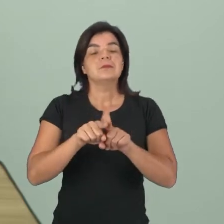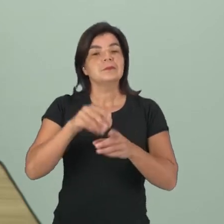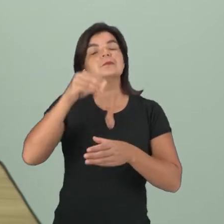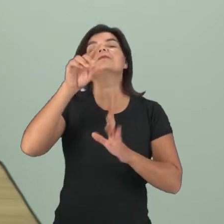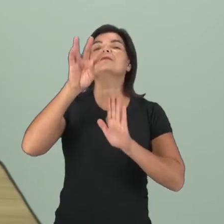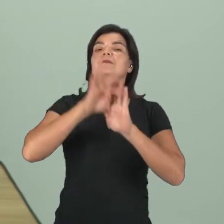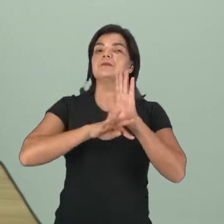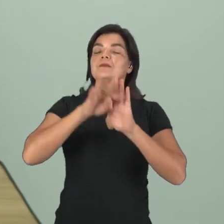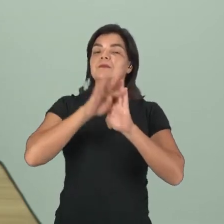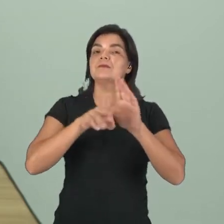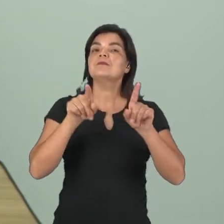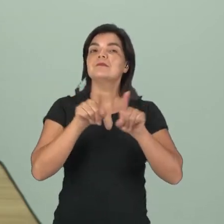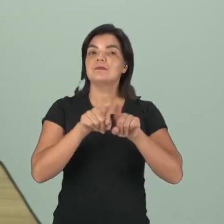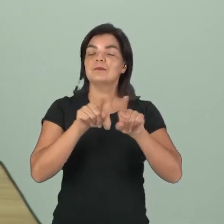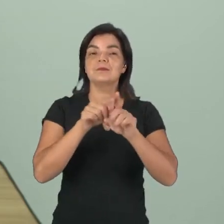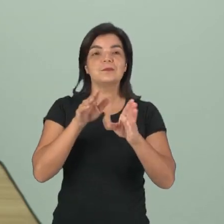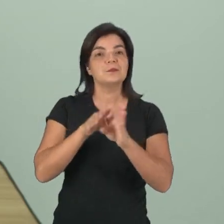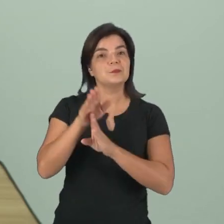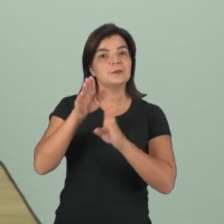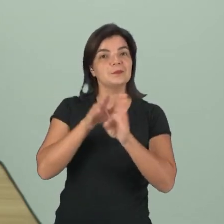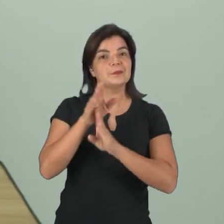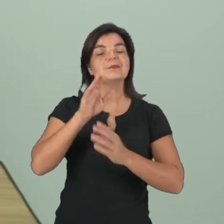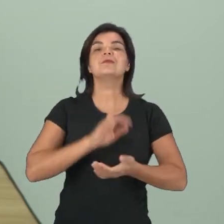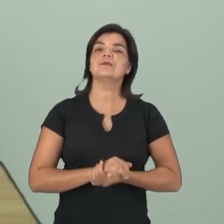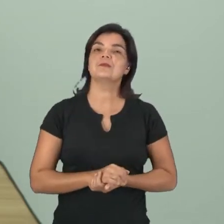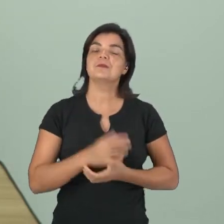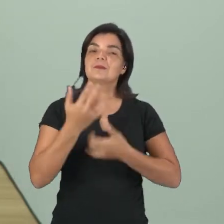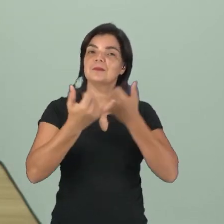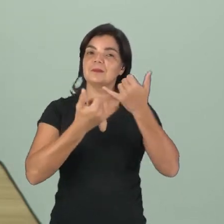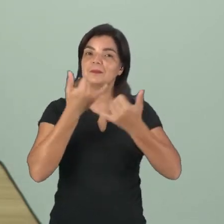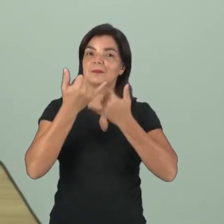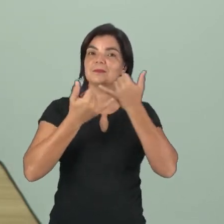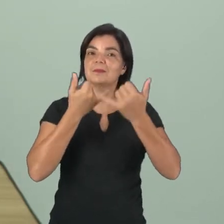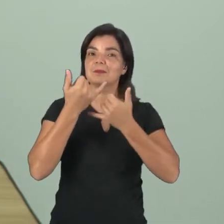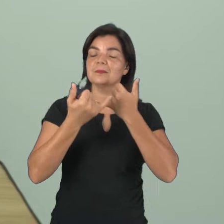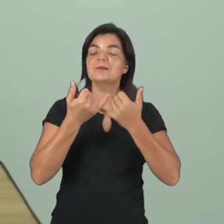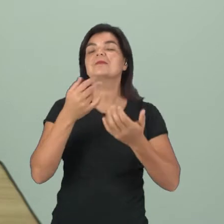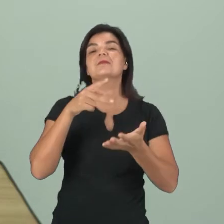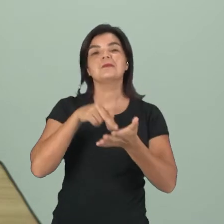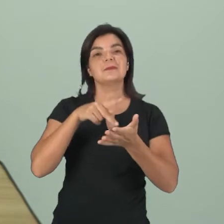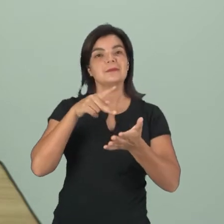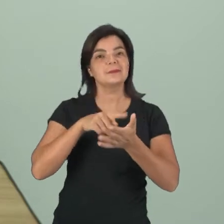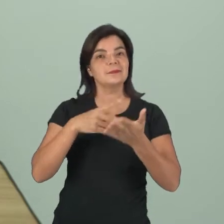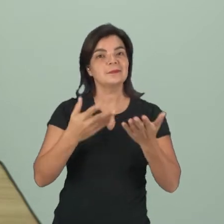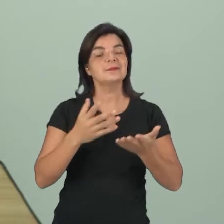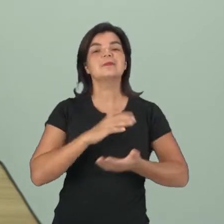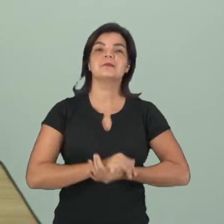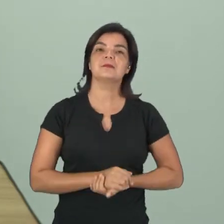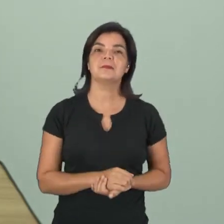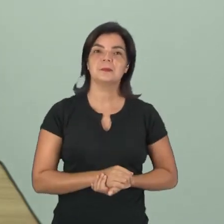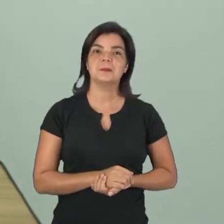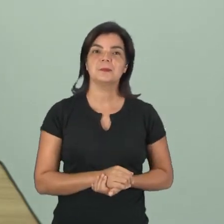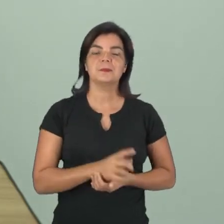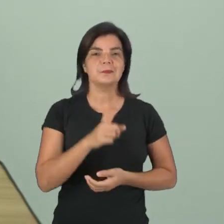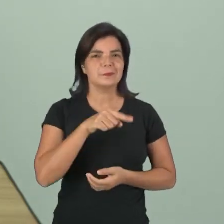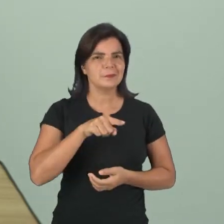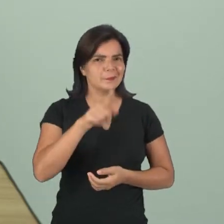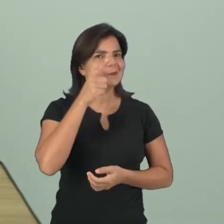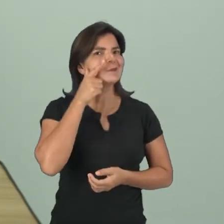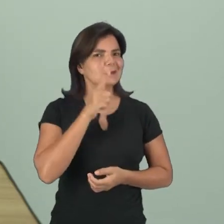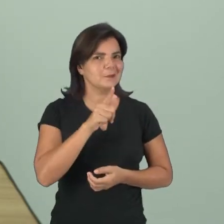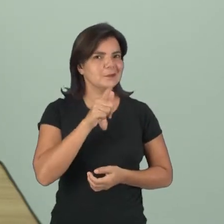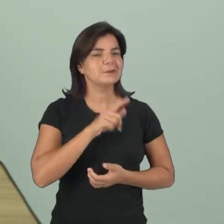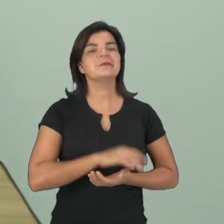é um texto de instruções de jogos, isso mesmo. Você